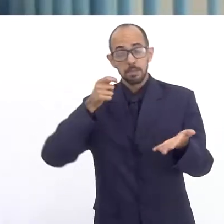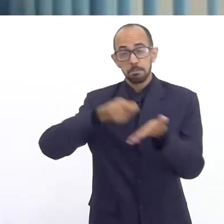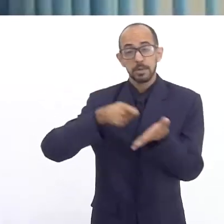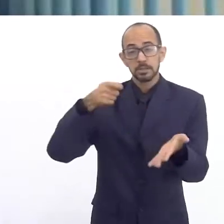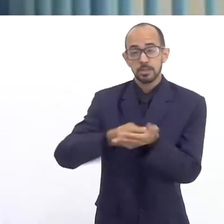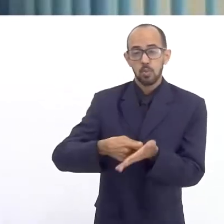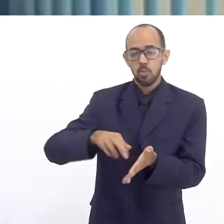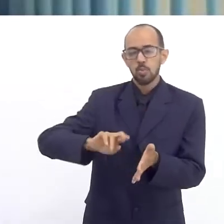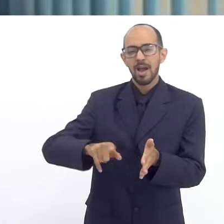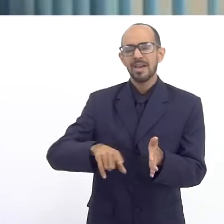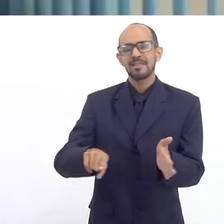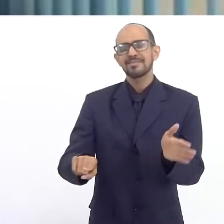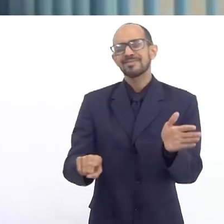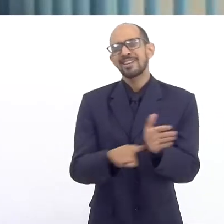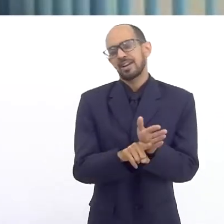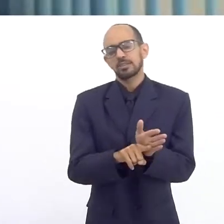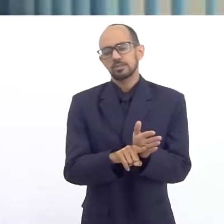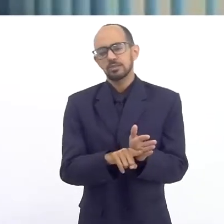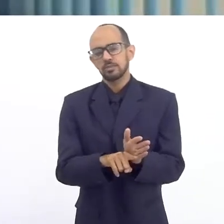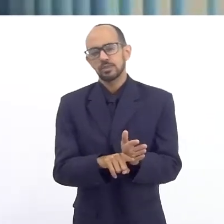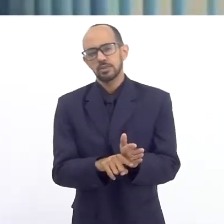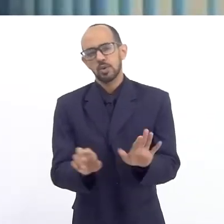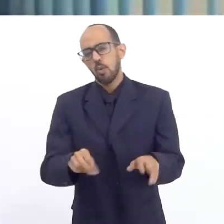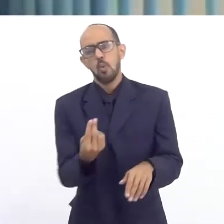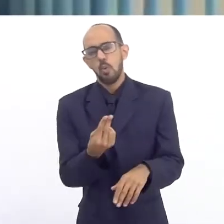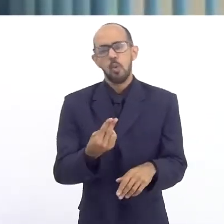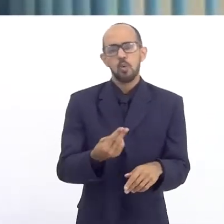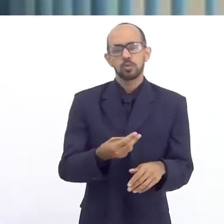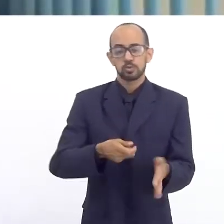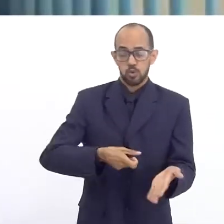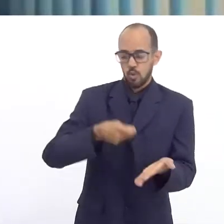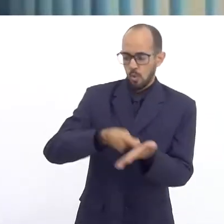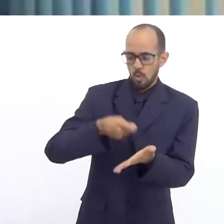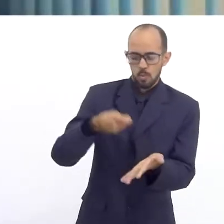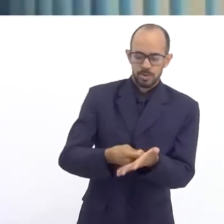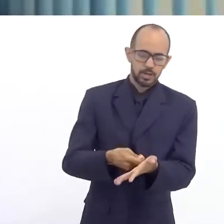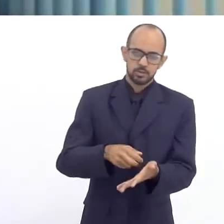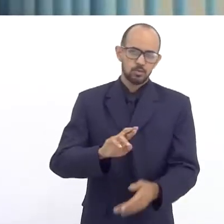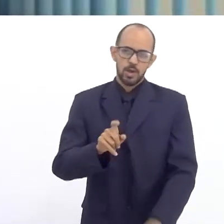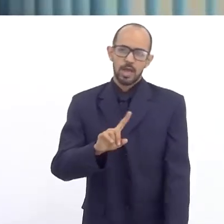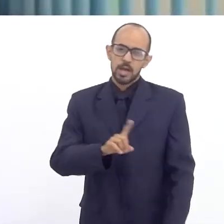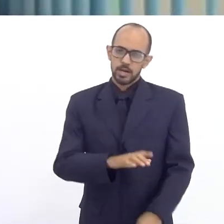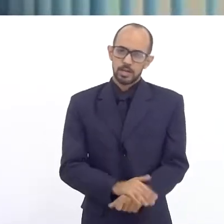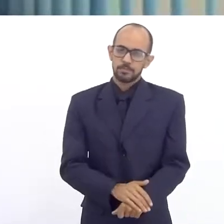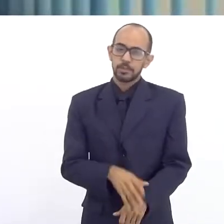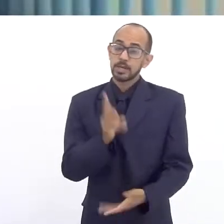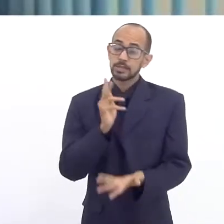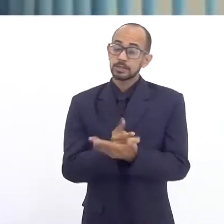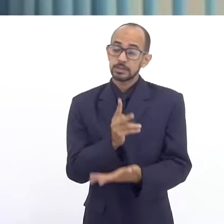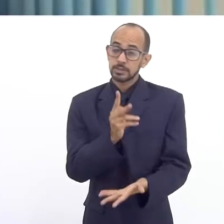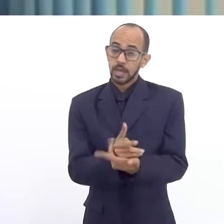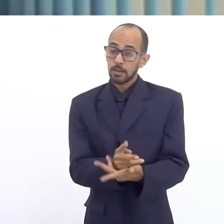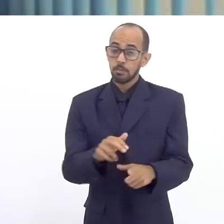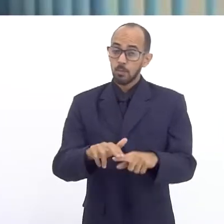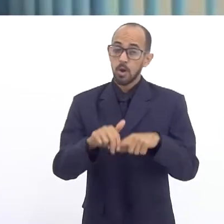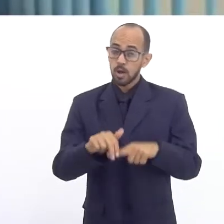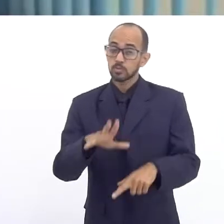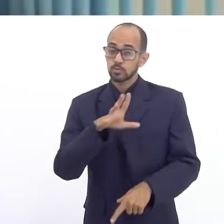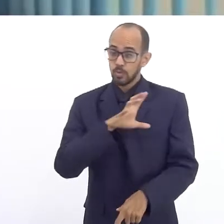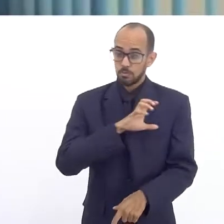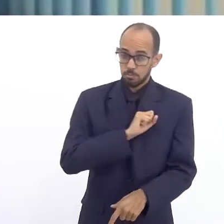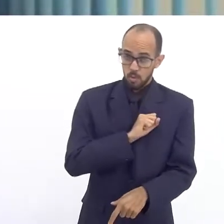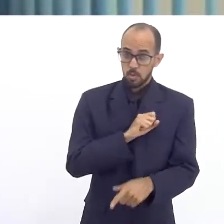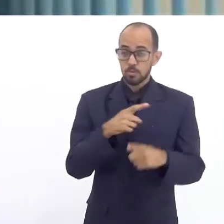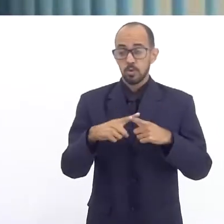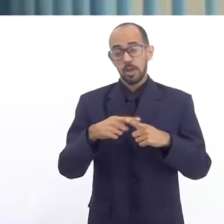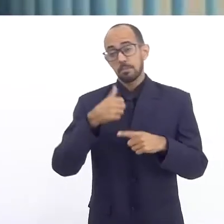uma pressão negativa, nem, digamos, de força. Era, assim, sempre através do amor,